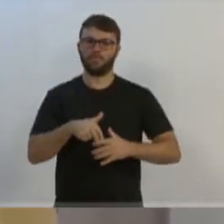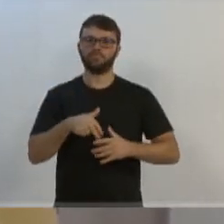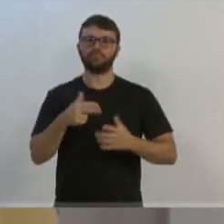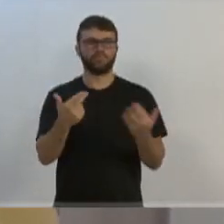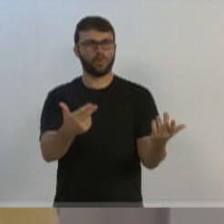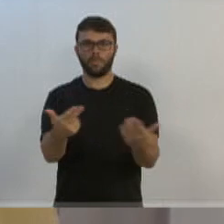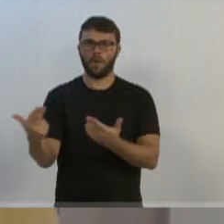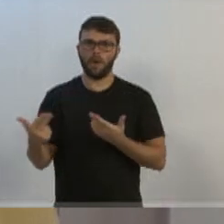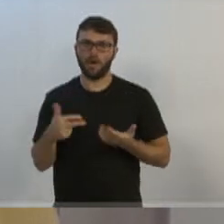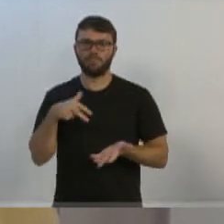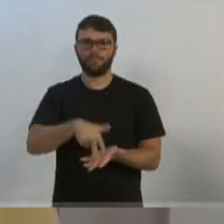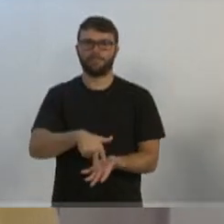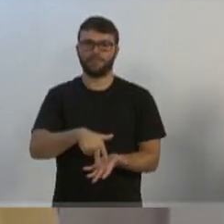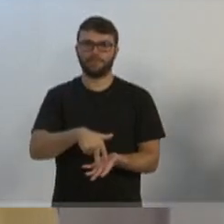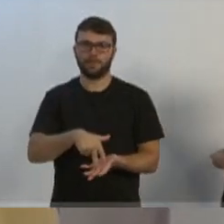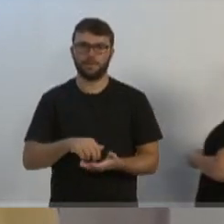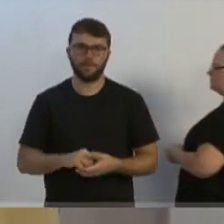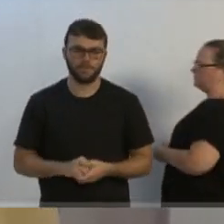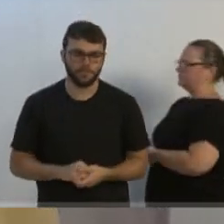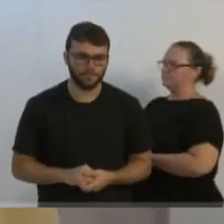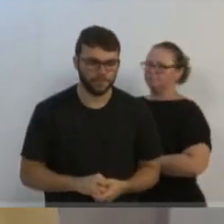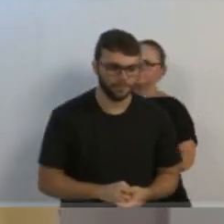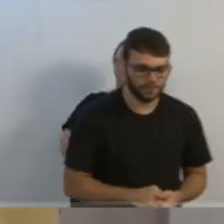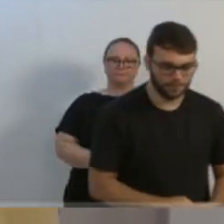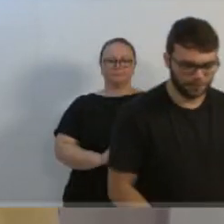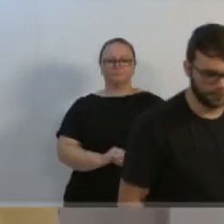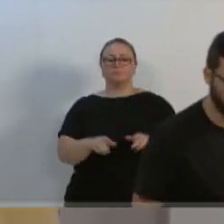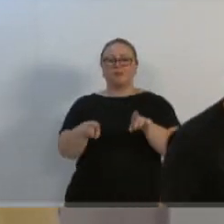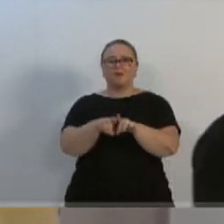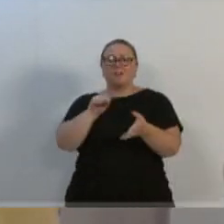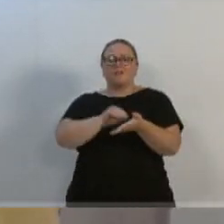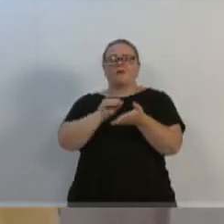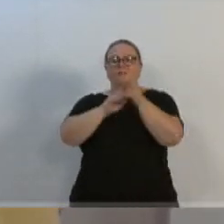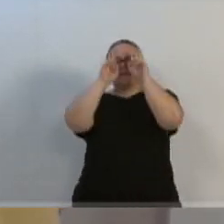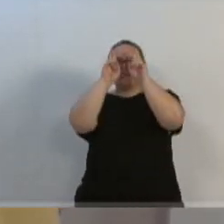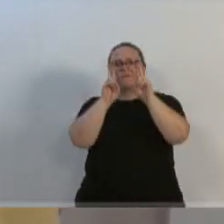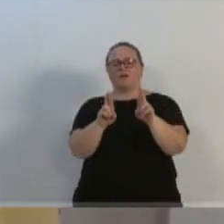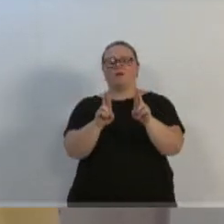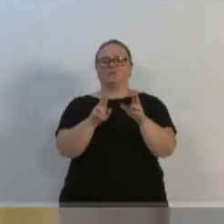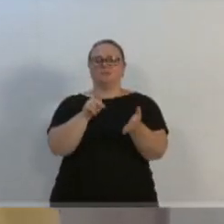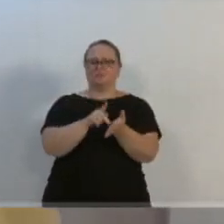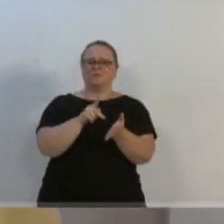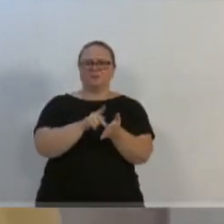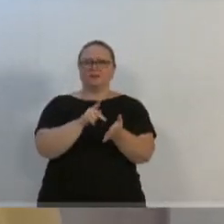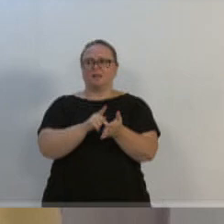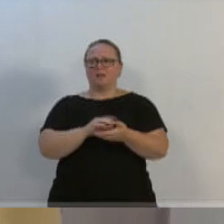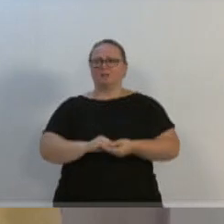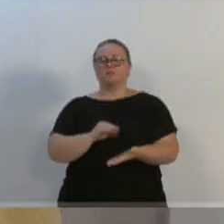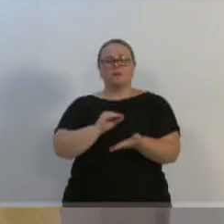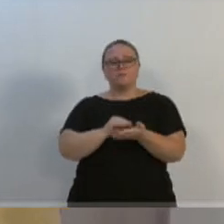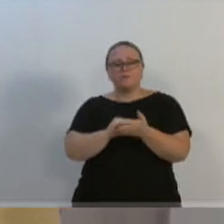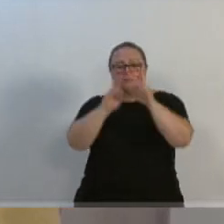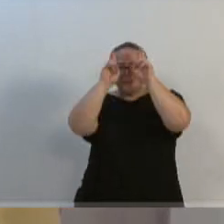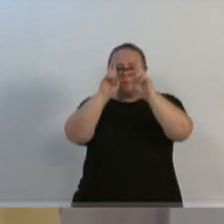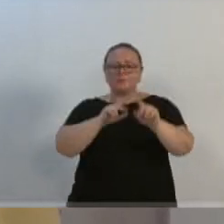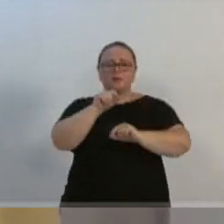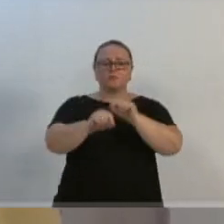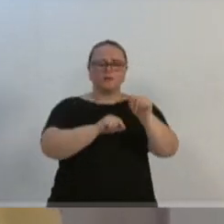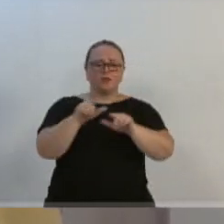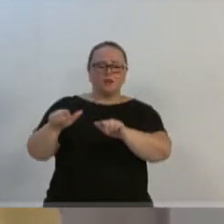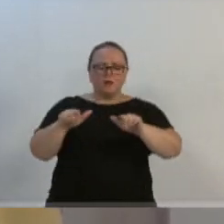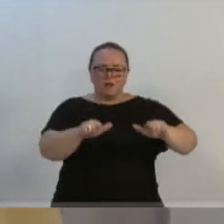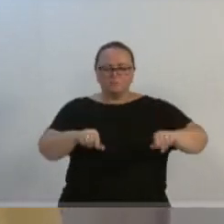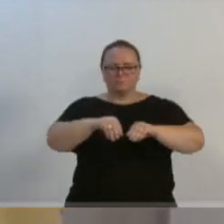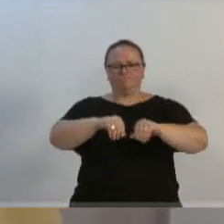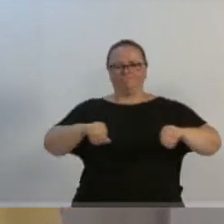ser este, até porque está tendo um desrespeito muito grande, inclusive com a frente parlamentar de regularização fundiária desta casa, vereador